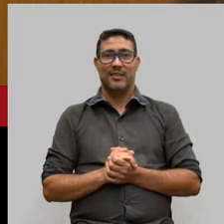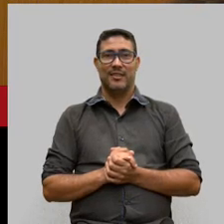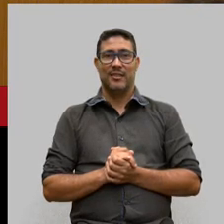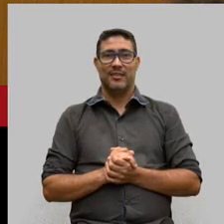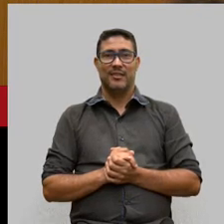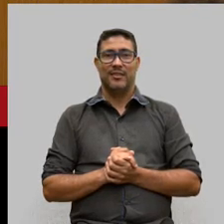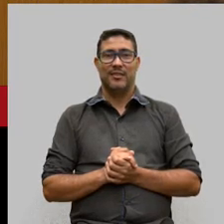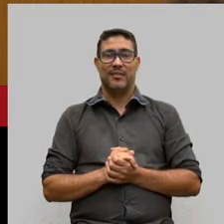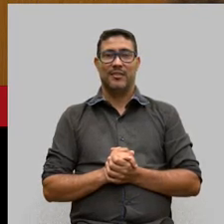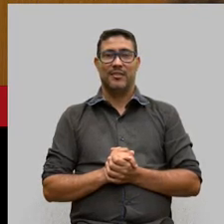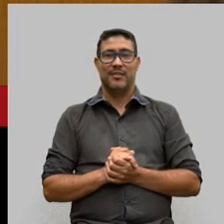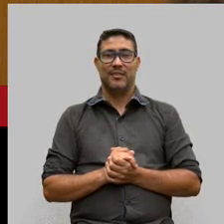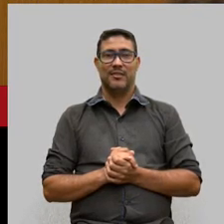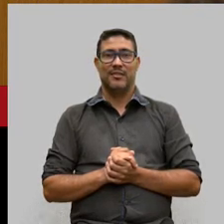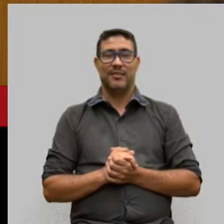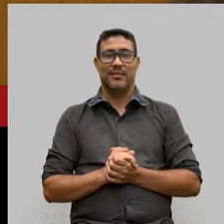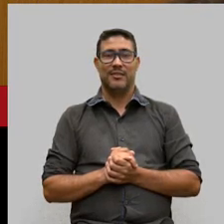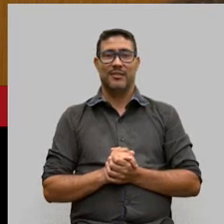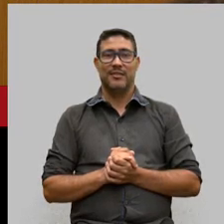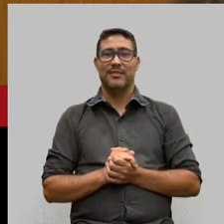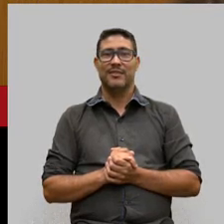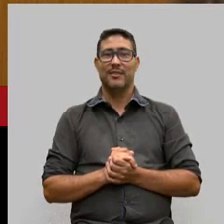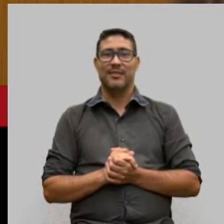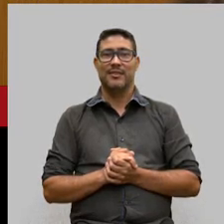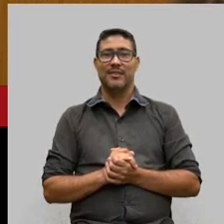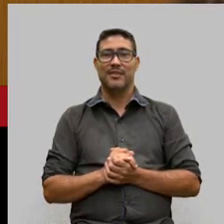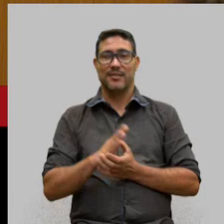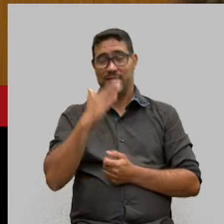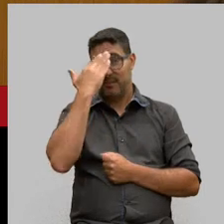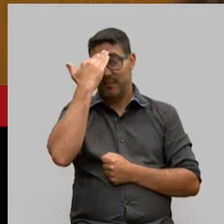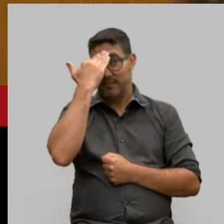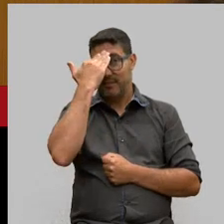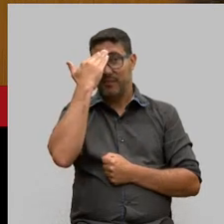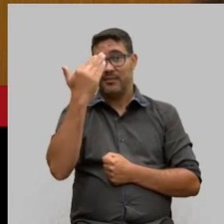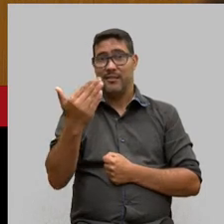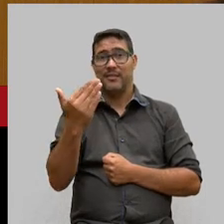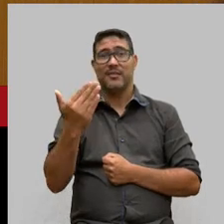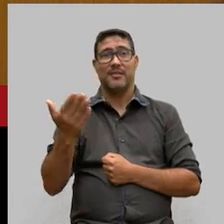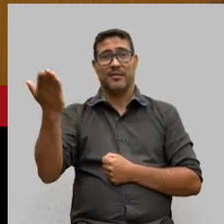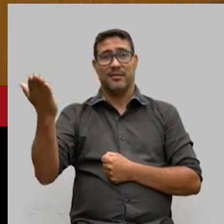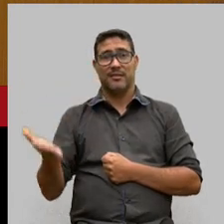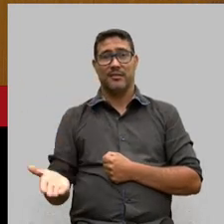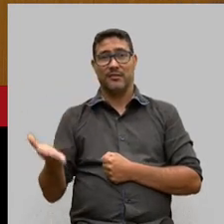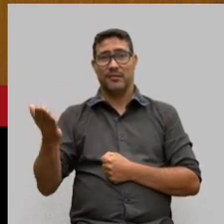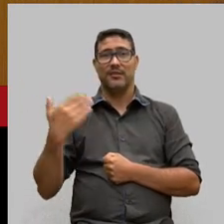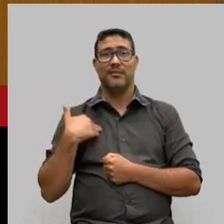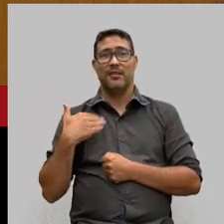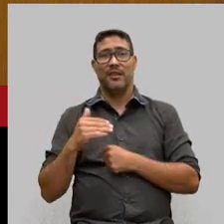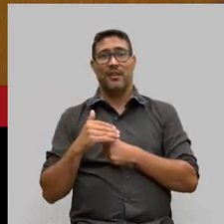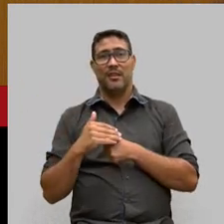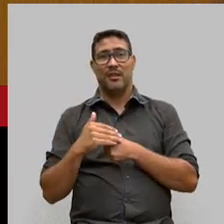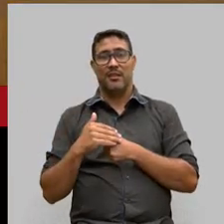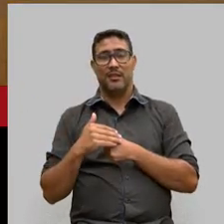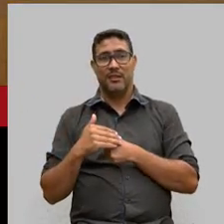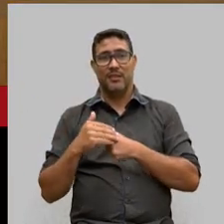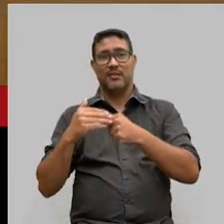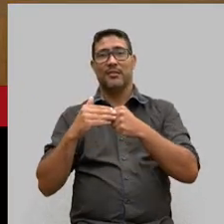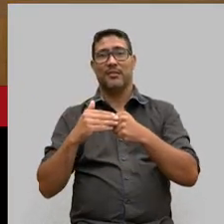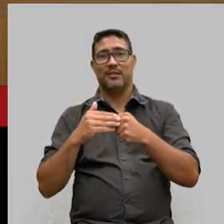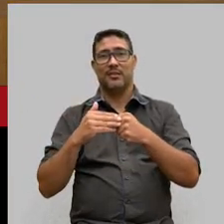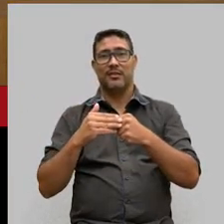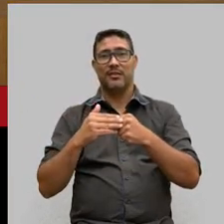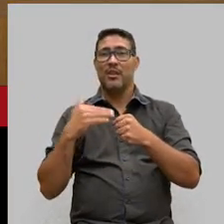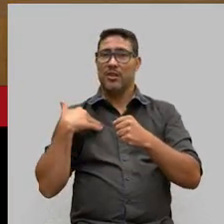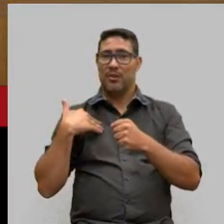deseja fazer alguma consideração final deputada é só para agradecer a vossa excelência né o carinho eh com meu pessoa com meu